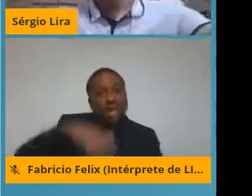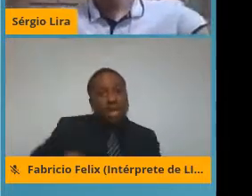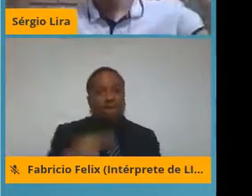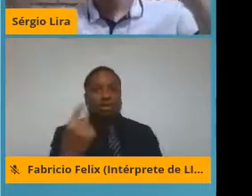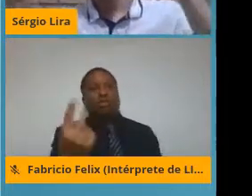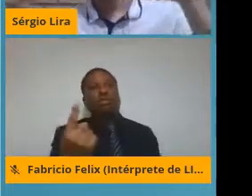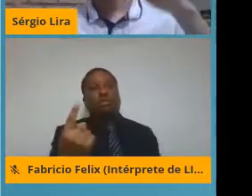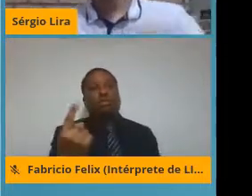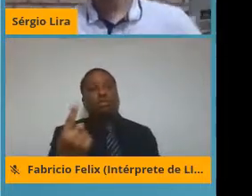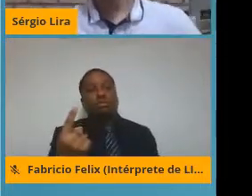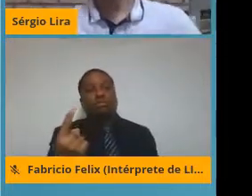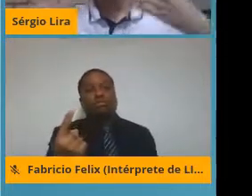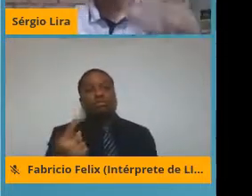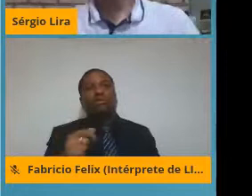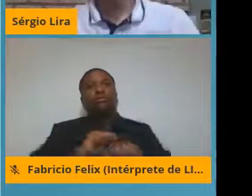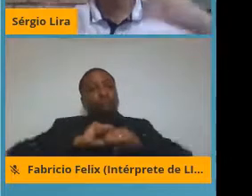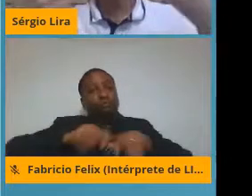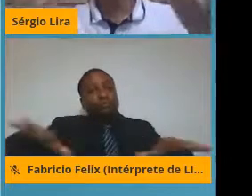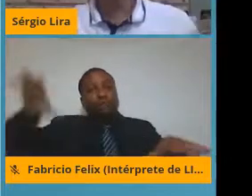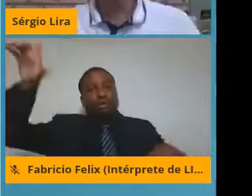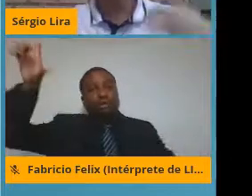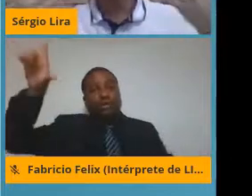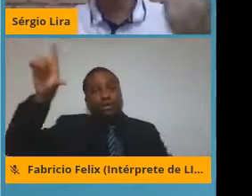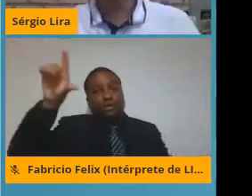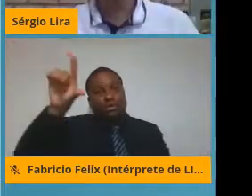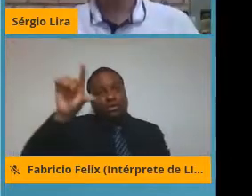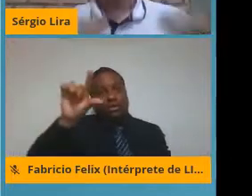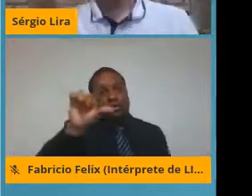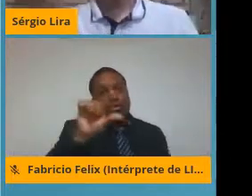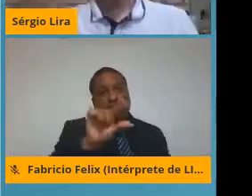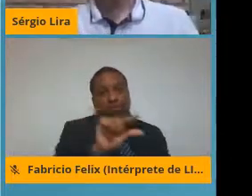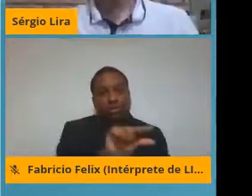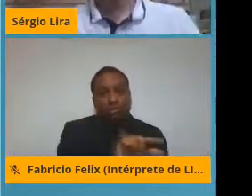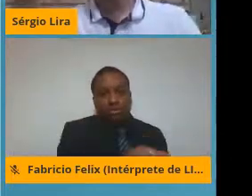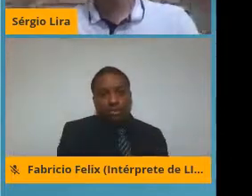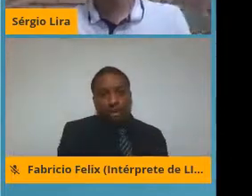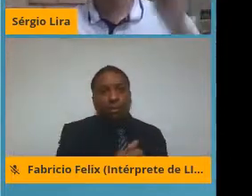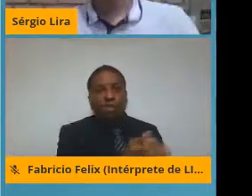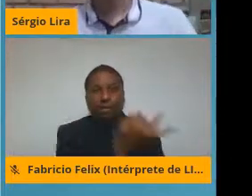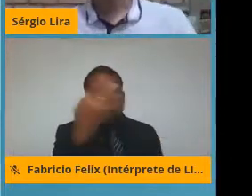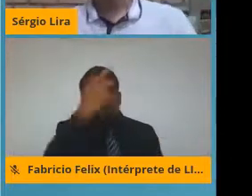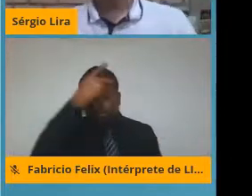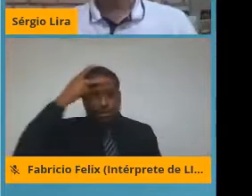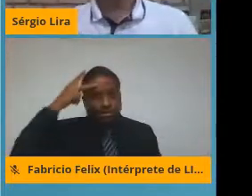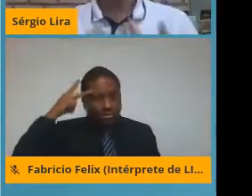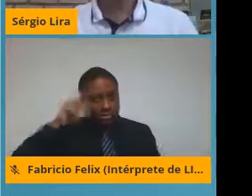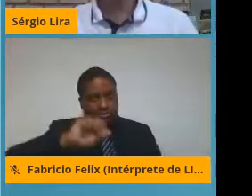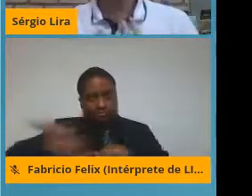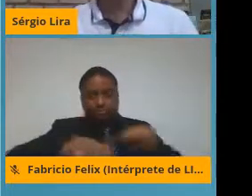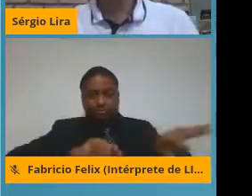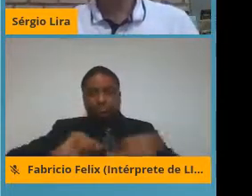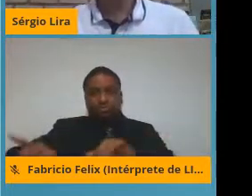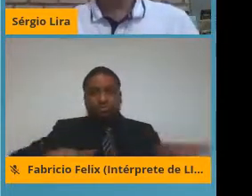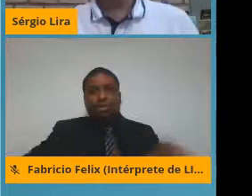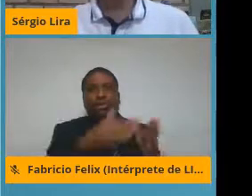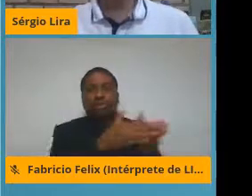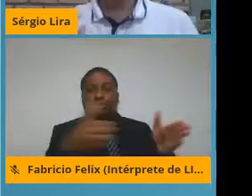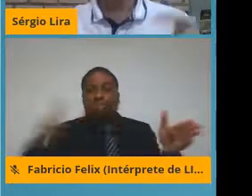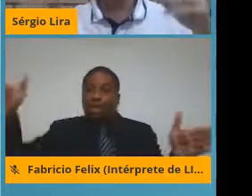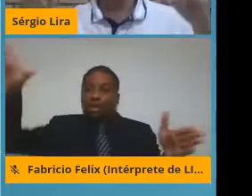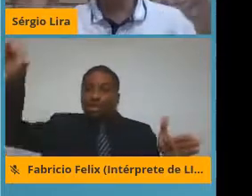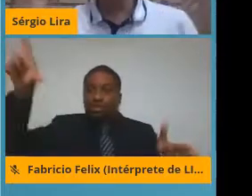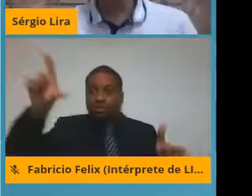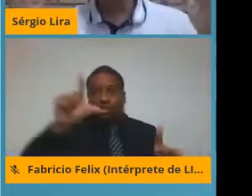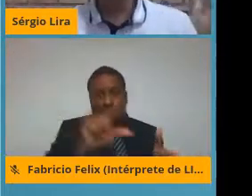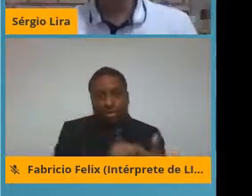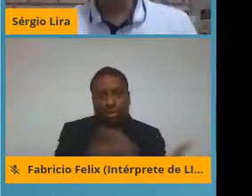a epidemia está caindo. O número de pessoas contaminadas no tempo, em média, está diminuindo. Então, a gente, nesse momento, está